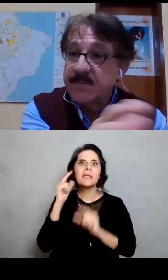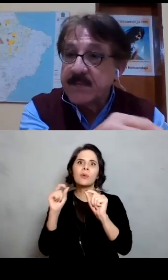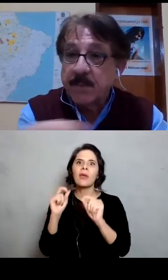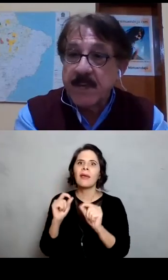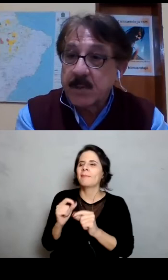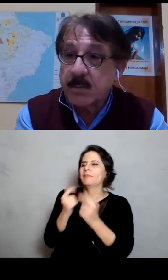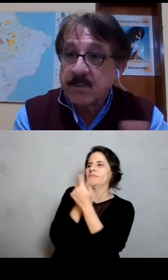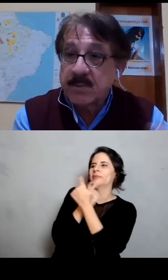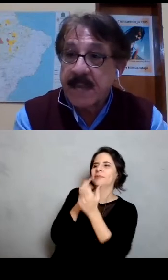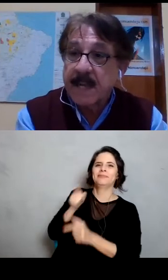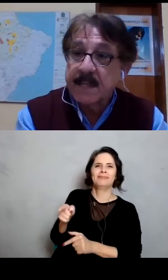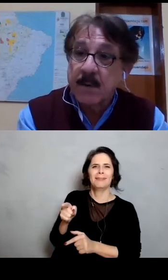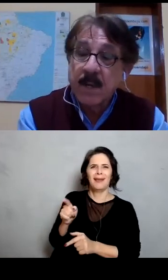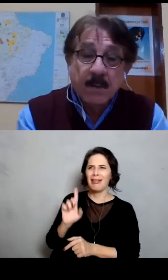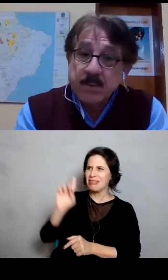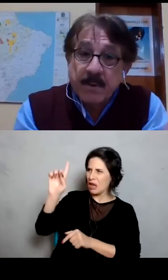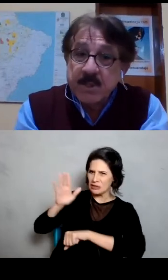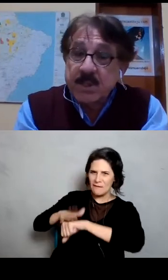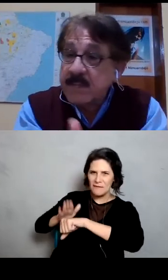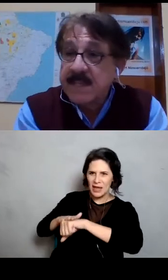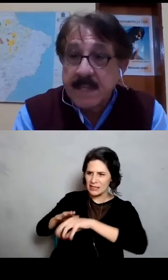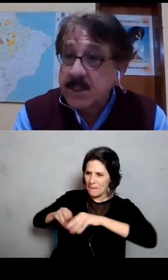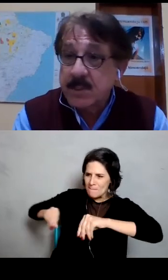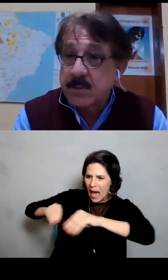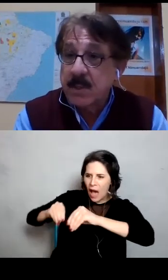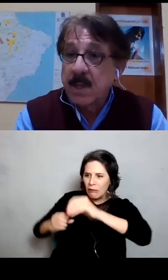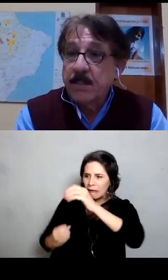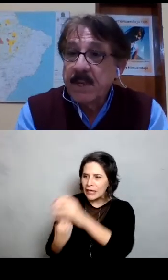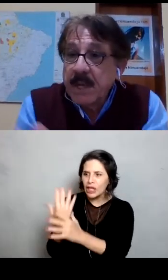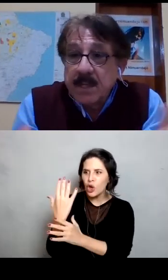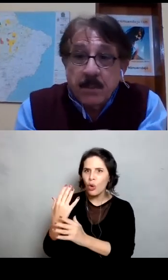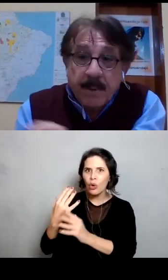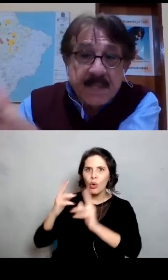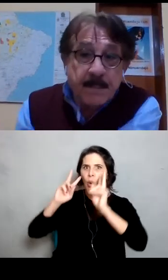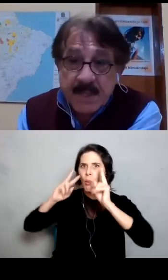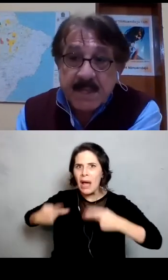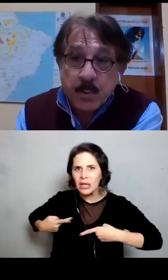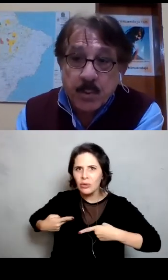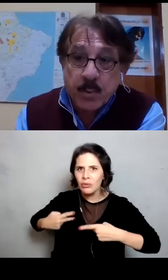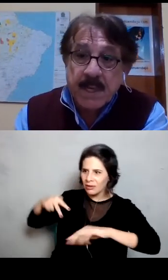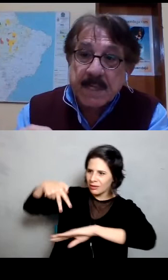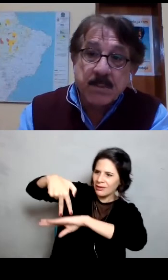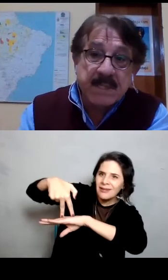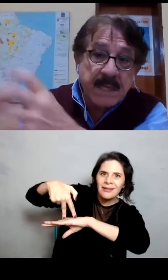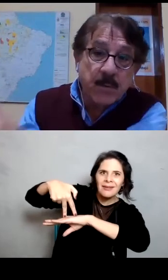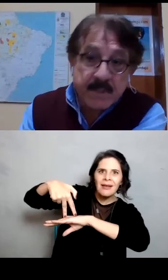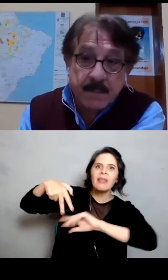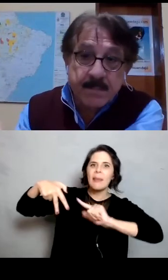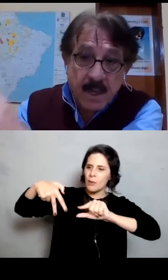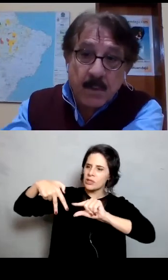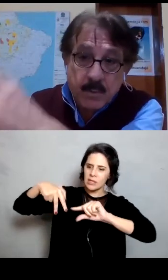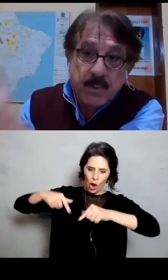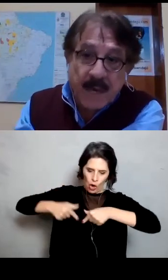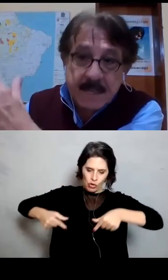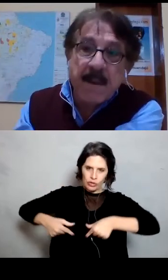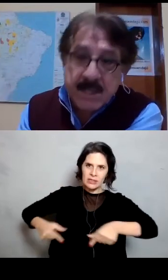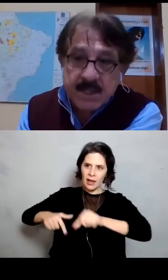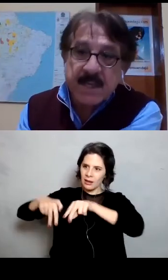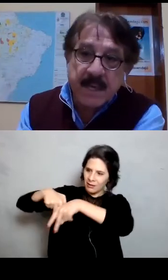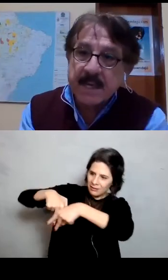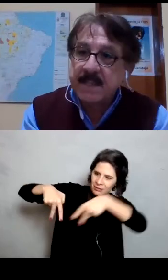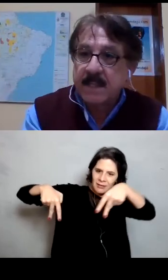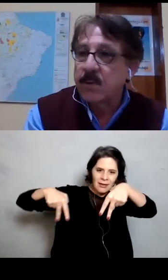conhecimento crítico dessas coisas que ele está falando. É só para dar um exemplo que a gente tem que tomar cuidado com o que está na internet. Livros que